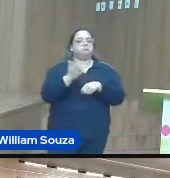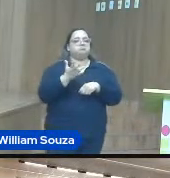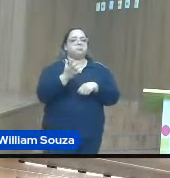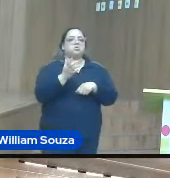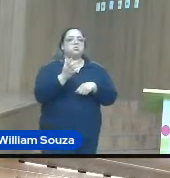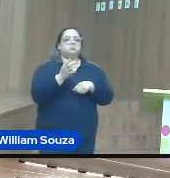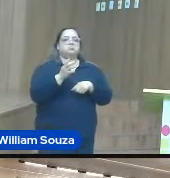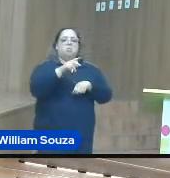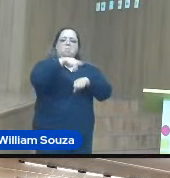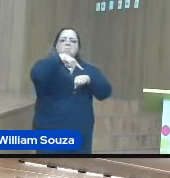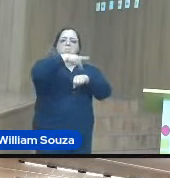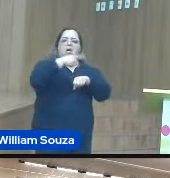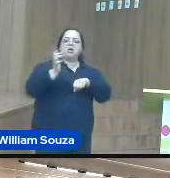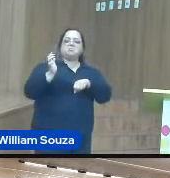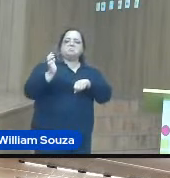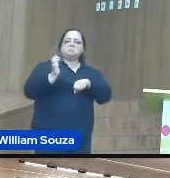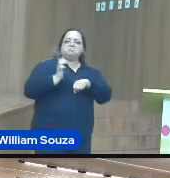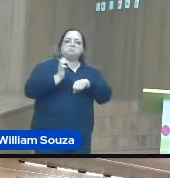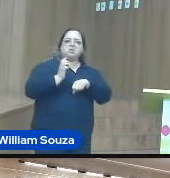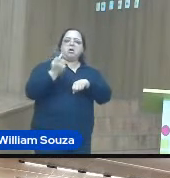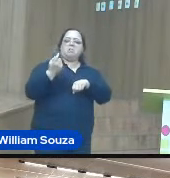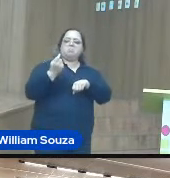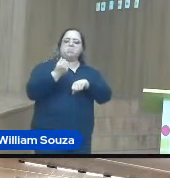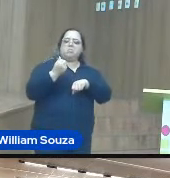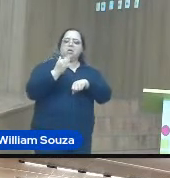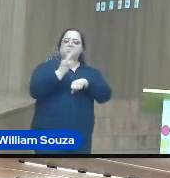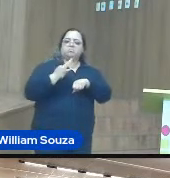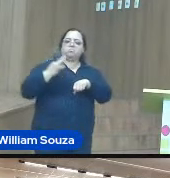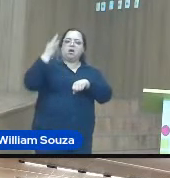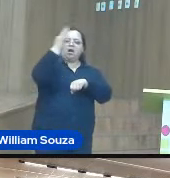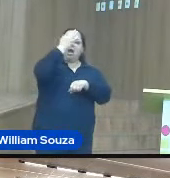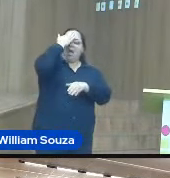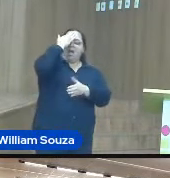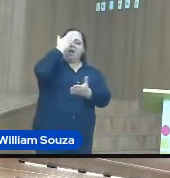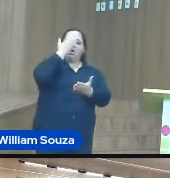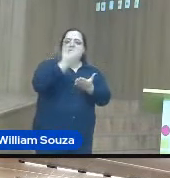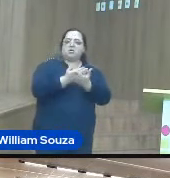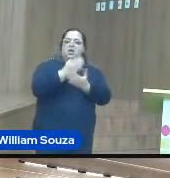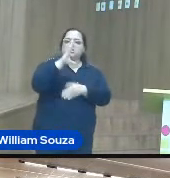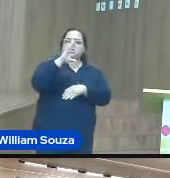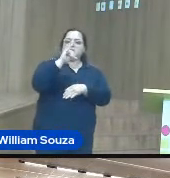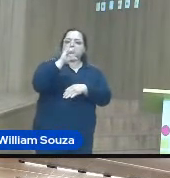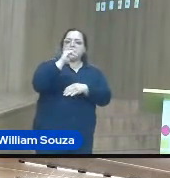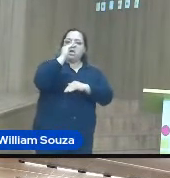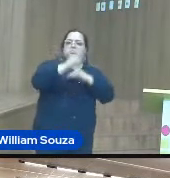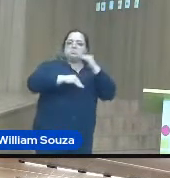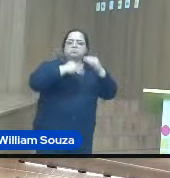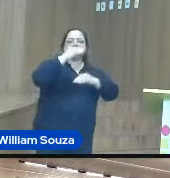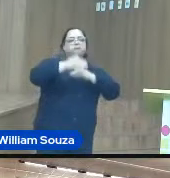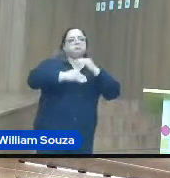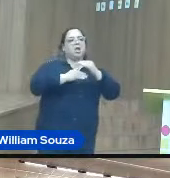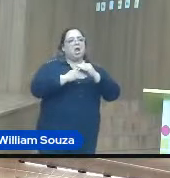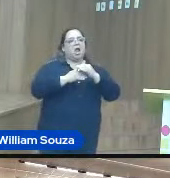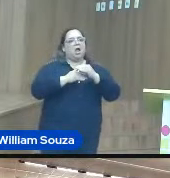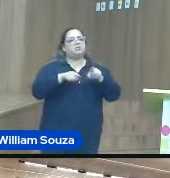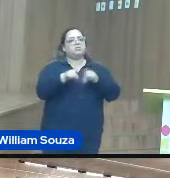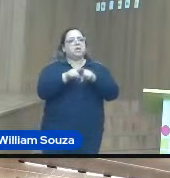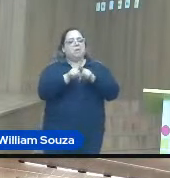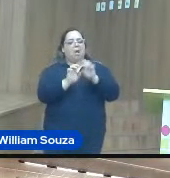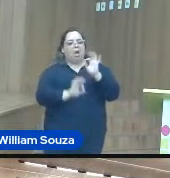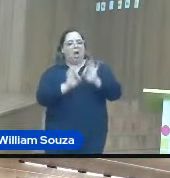próspera, acreditando no progresso e na ciência, se armando, investindo numa matemática